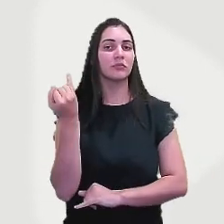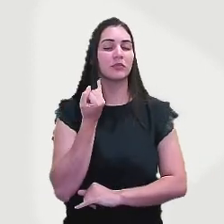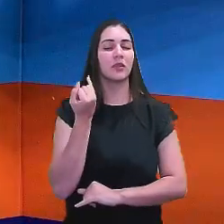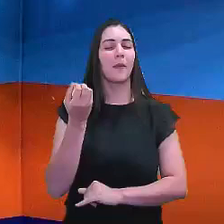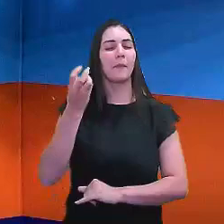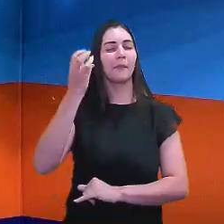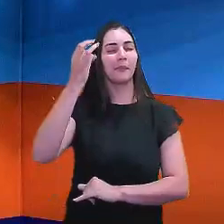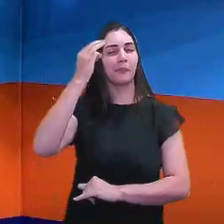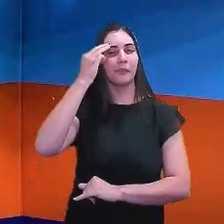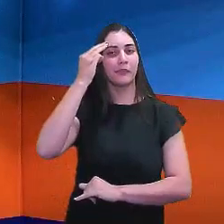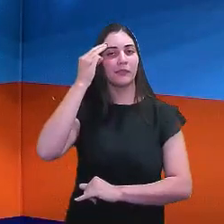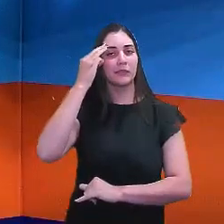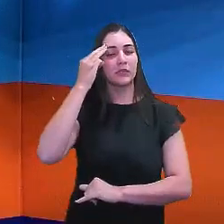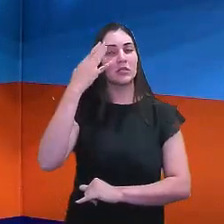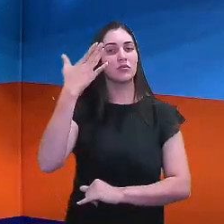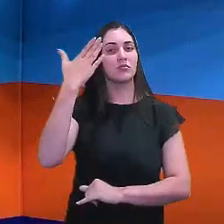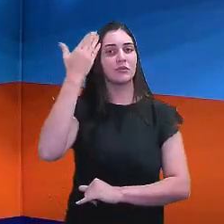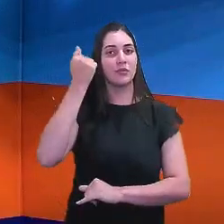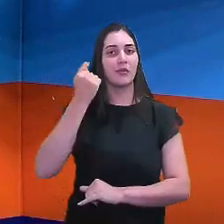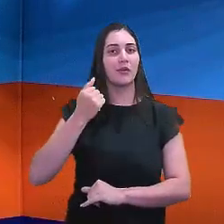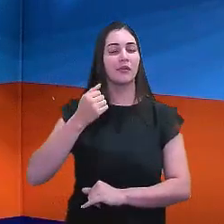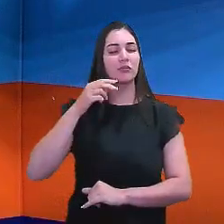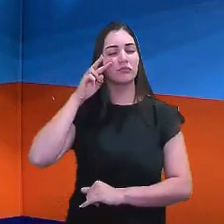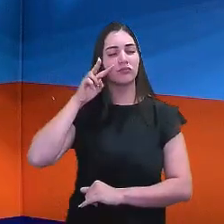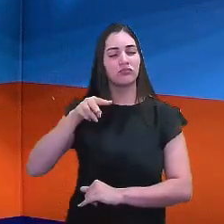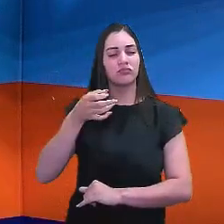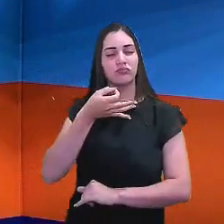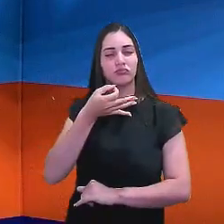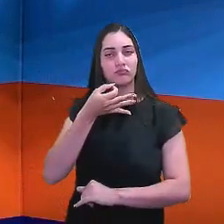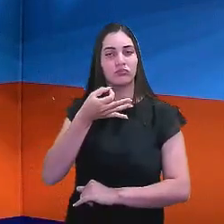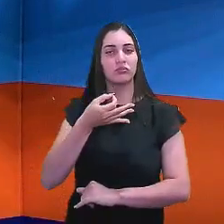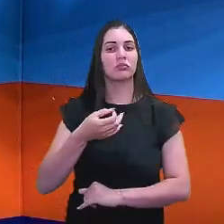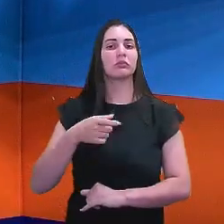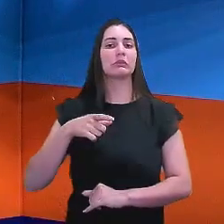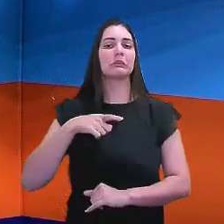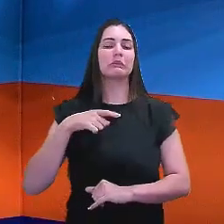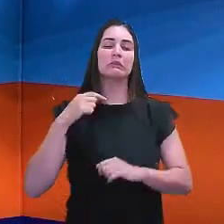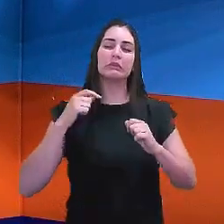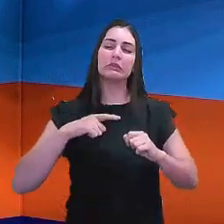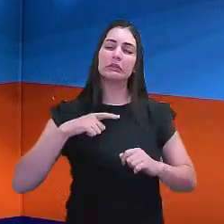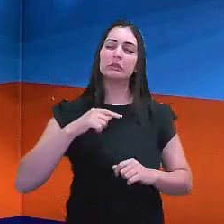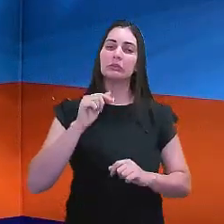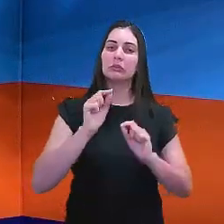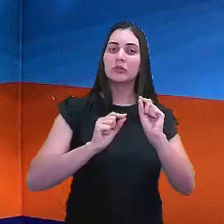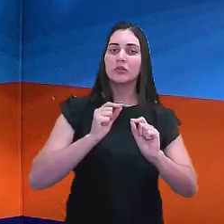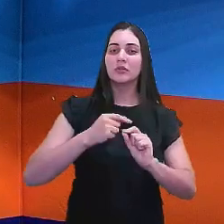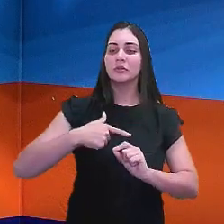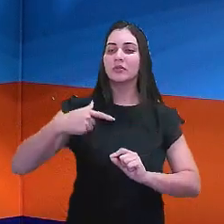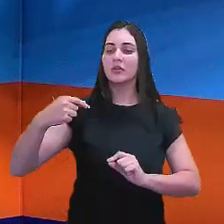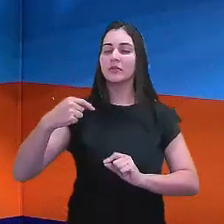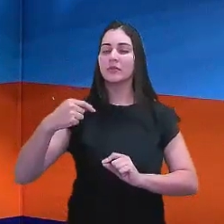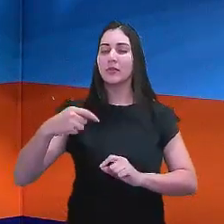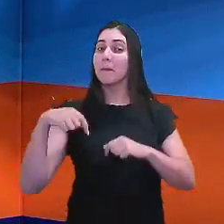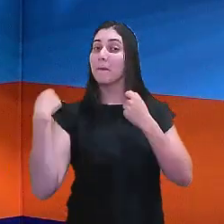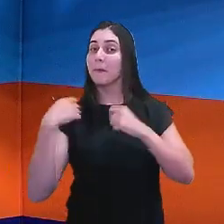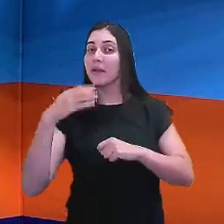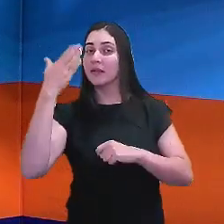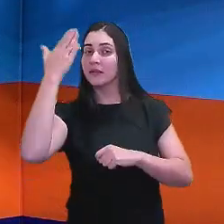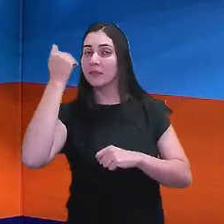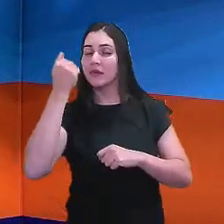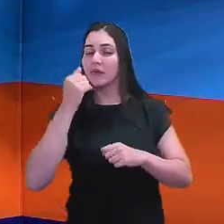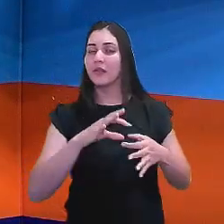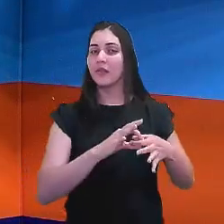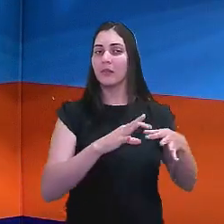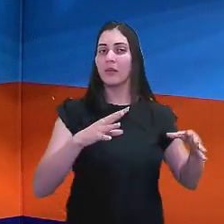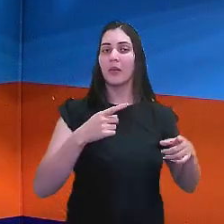cristalizar, metabolizar esse saber, para que você tenha um olhar crítico e você possa sair do reino da necessidade para o reino da liberdade. Porque, gente,